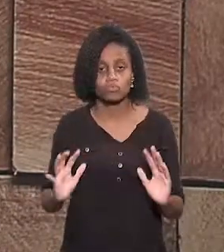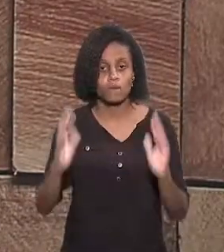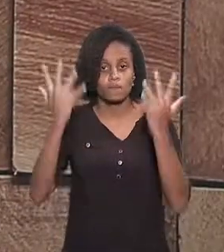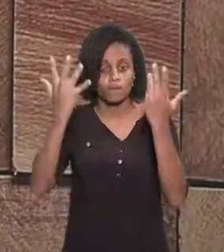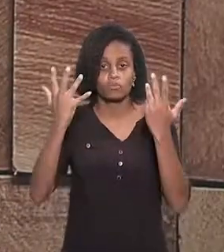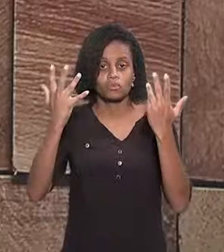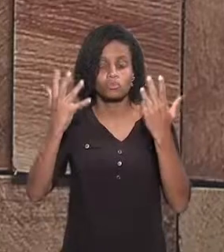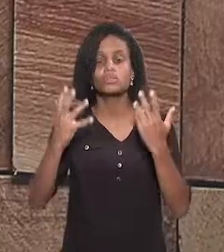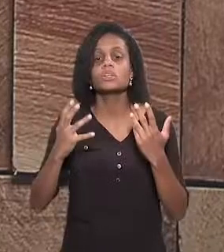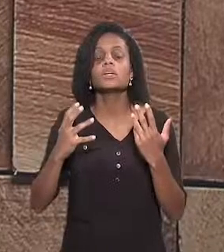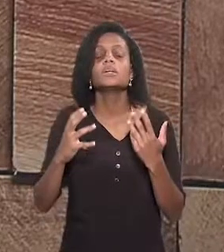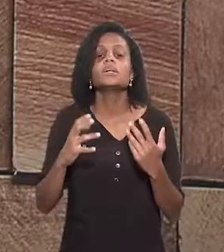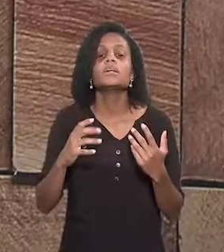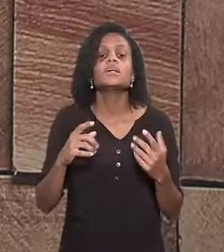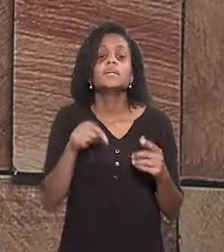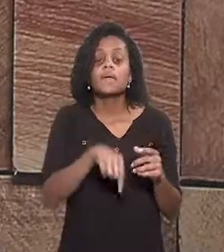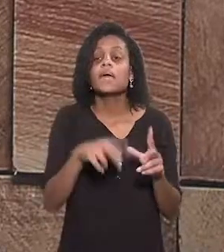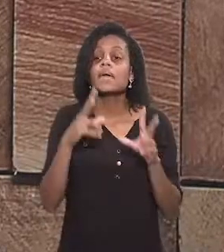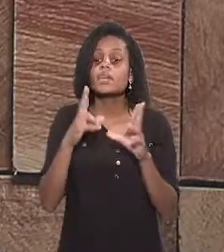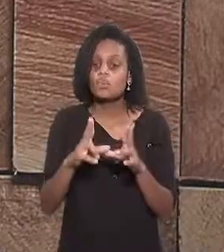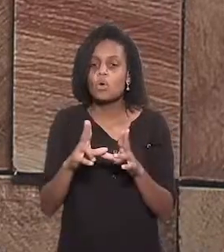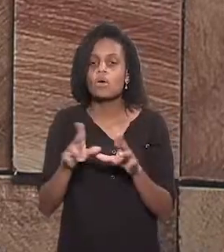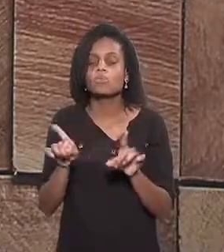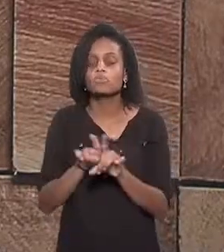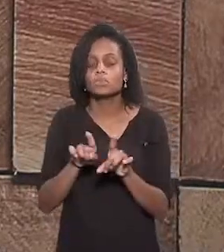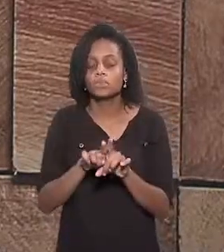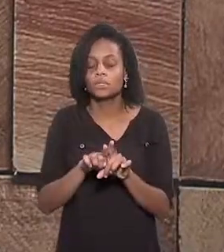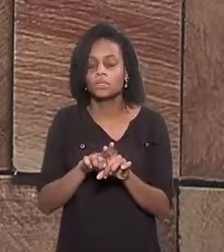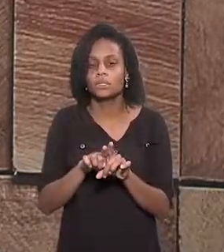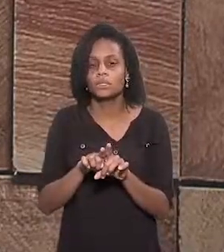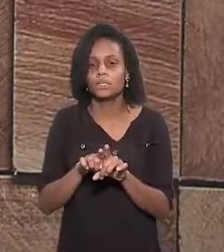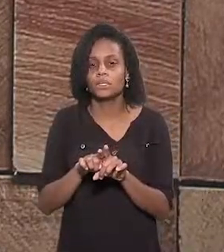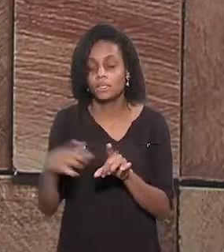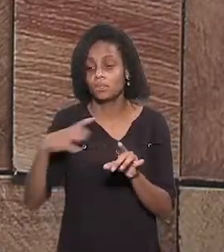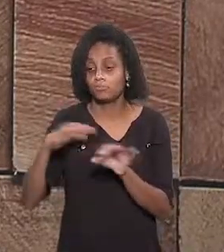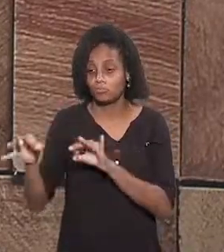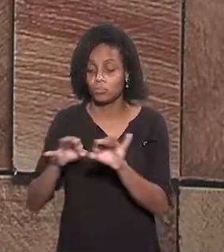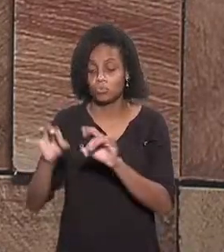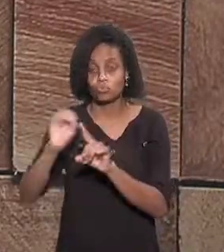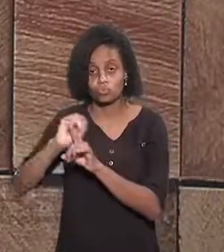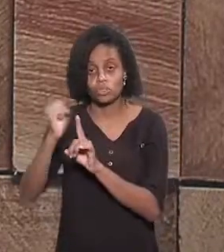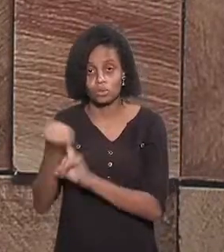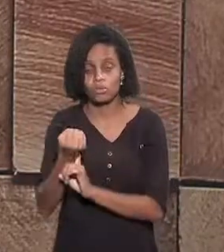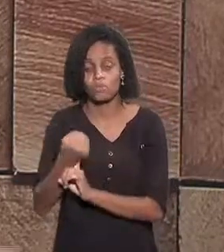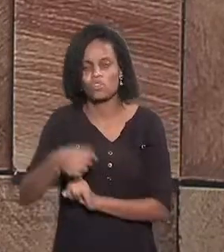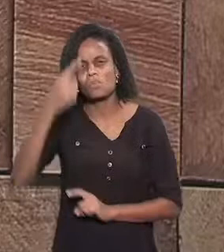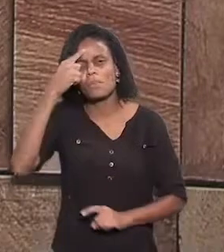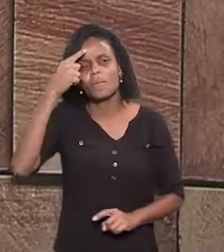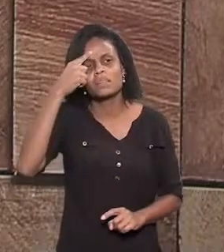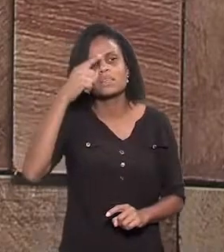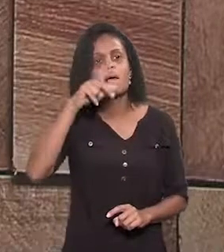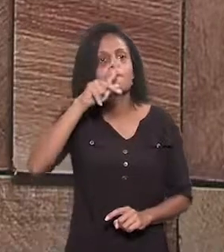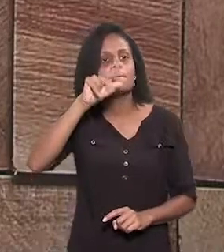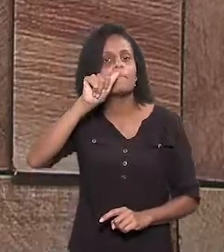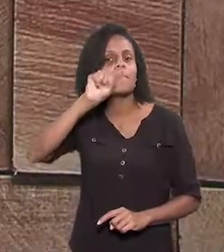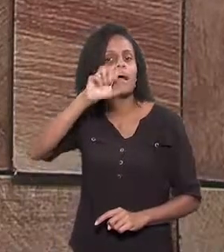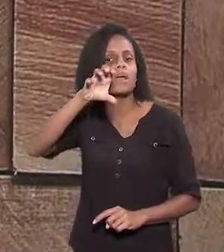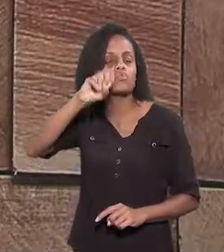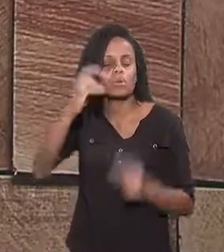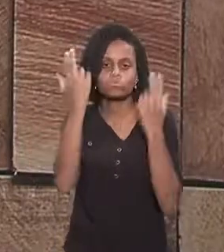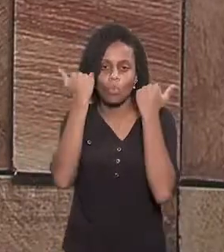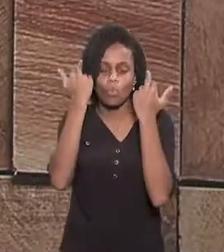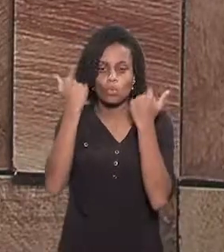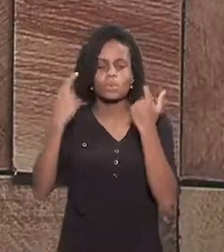do Voz da Comunidade, e essa equipe é a mesma que faz a produção de ações sociais. Então, a gente pensa, por exemplo, na Páscoa, a gente viu que